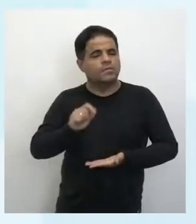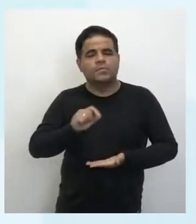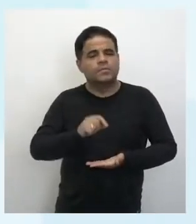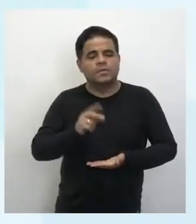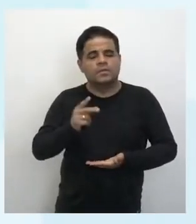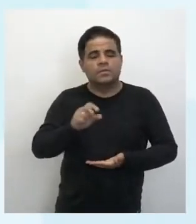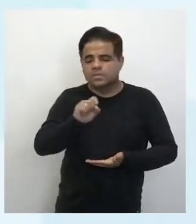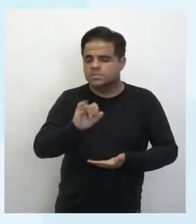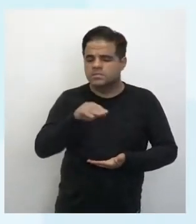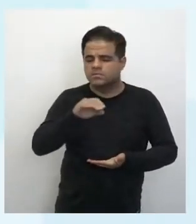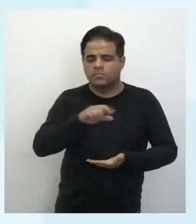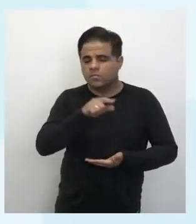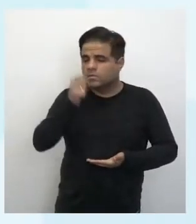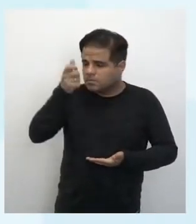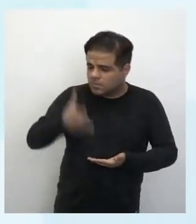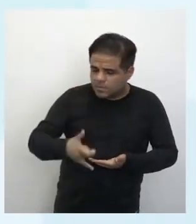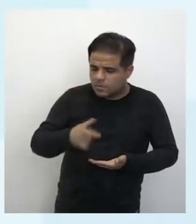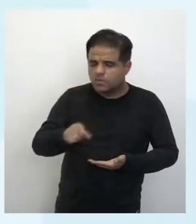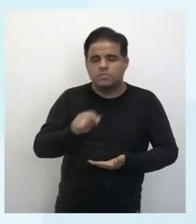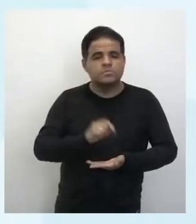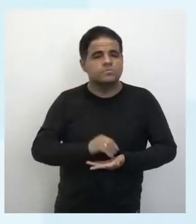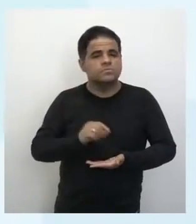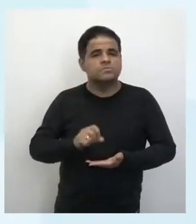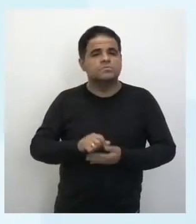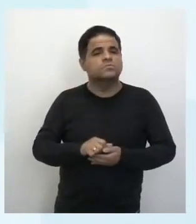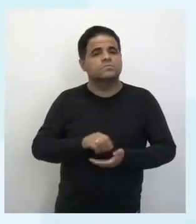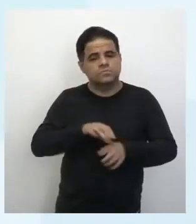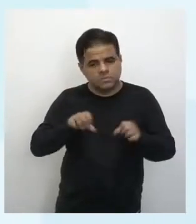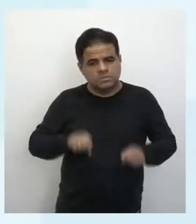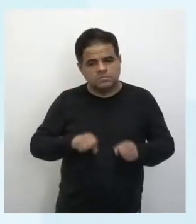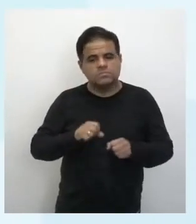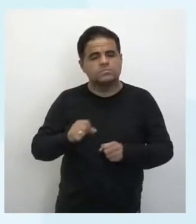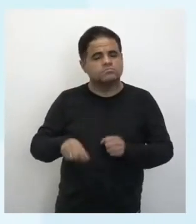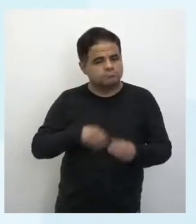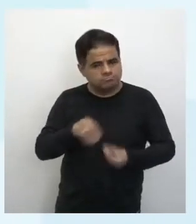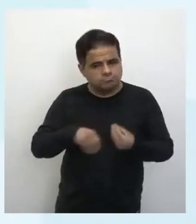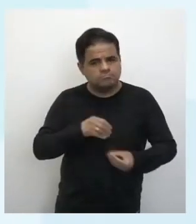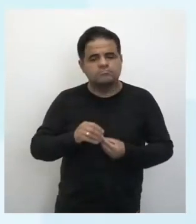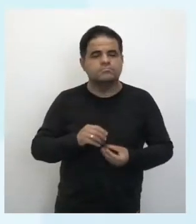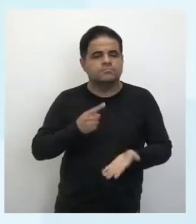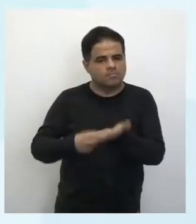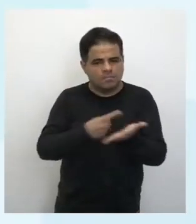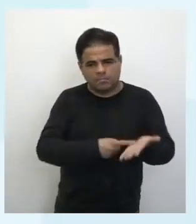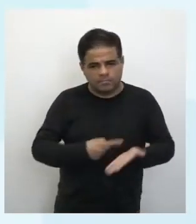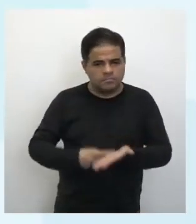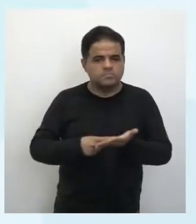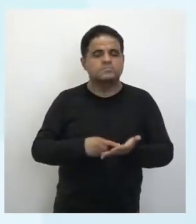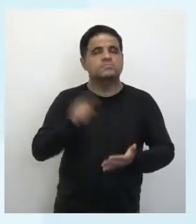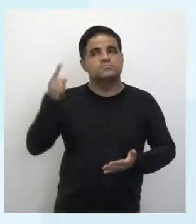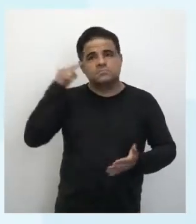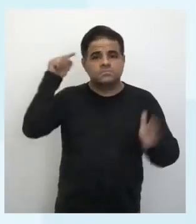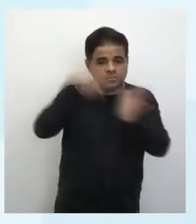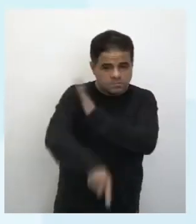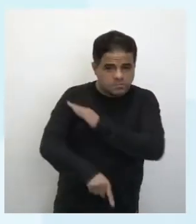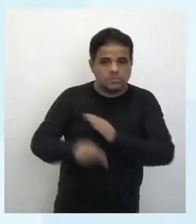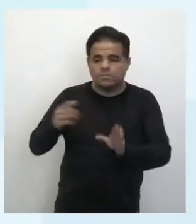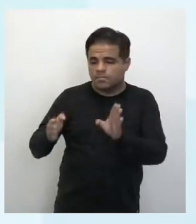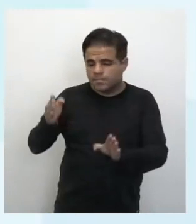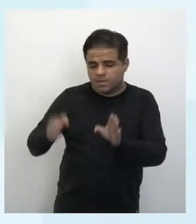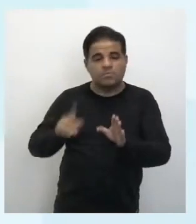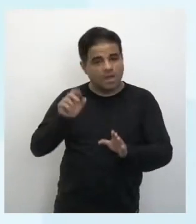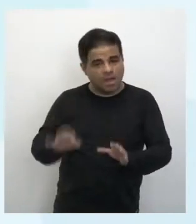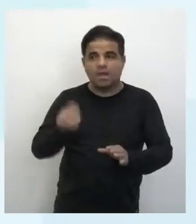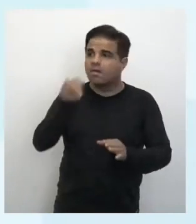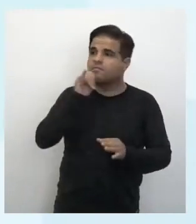o Simões conta. Ele conta que o sistema é fruto de uma combinação e etc. Tá? Então aí quem perguntou sobre o período é exatamente